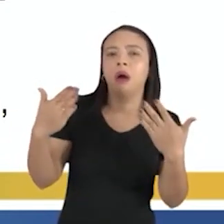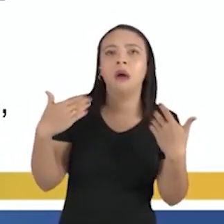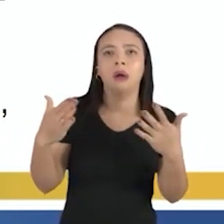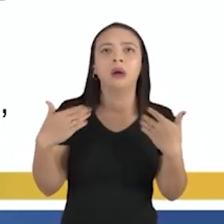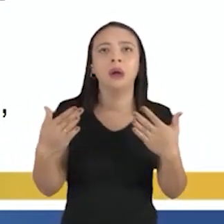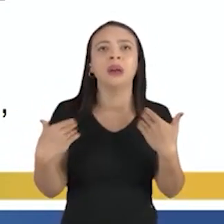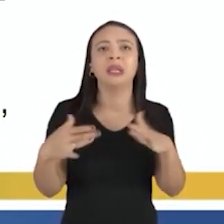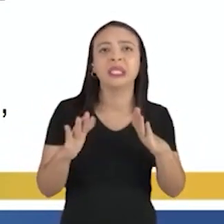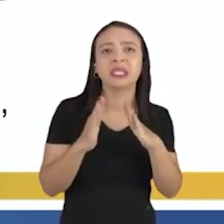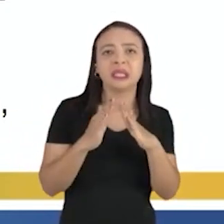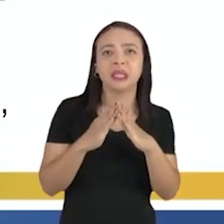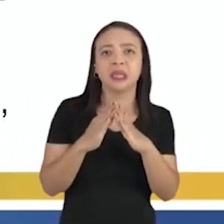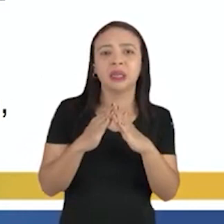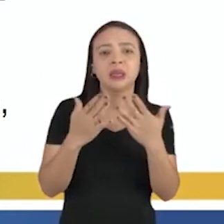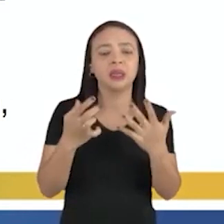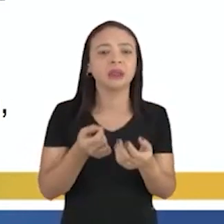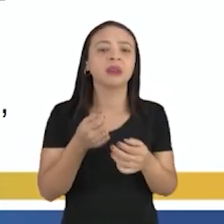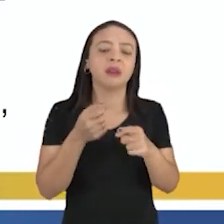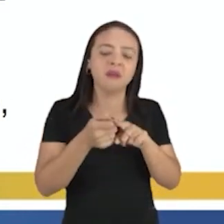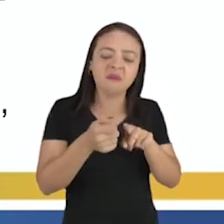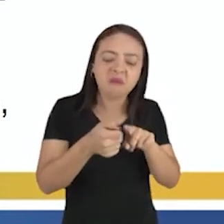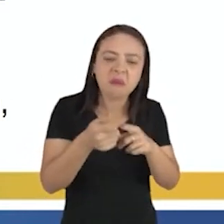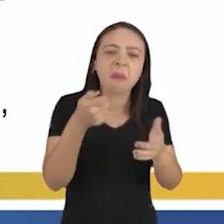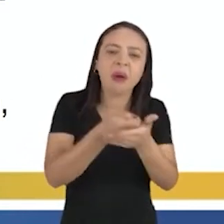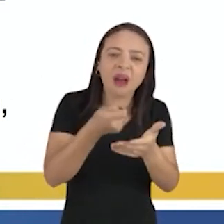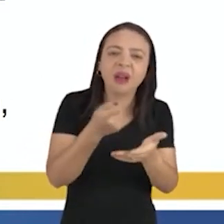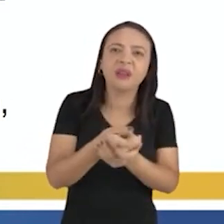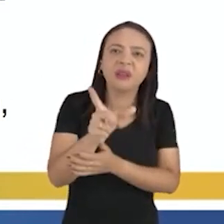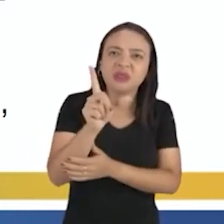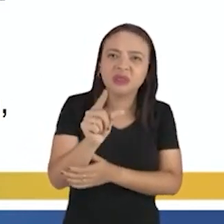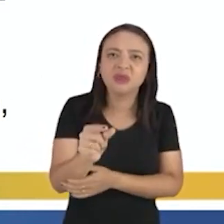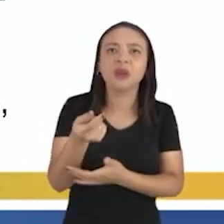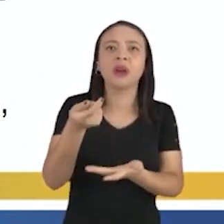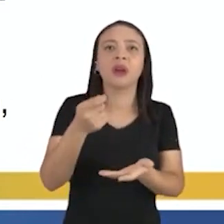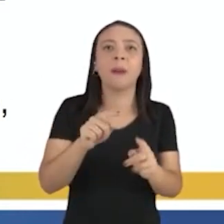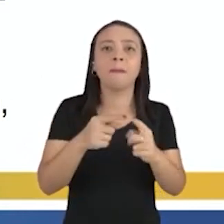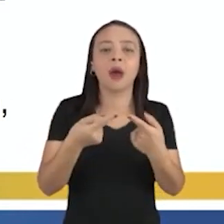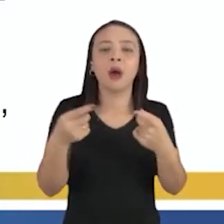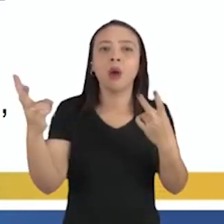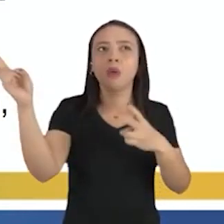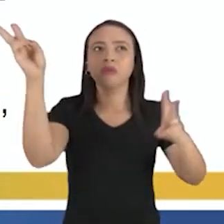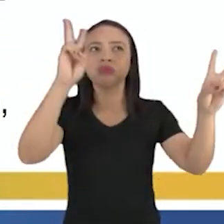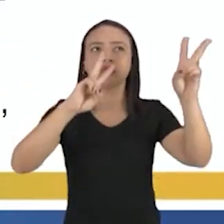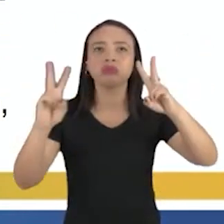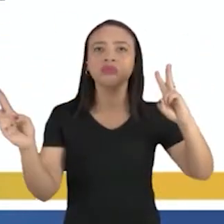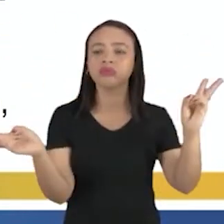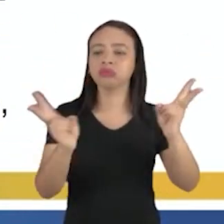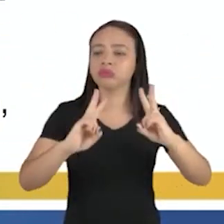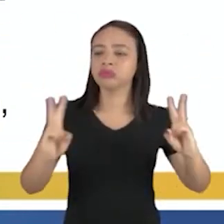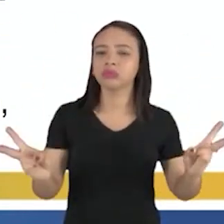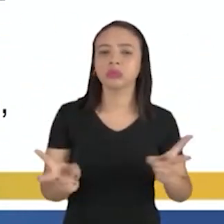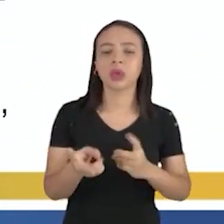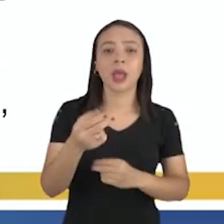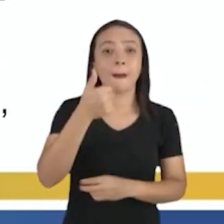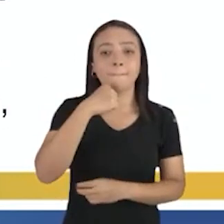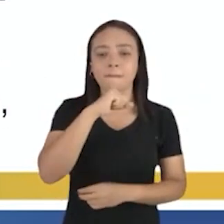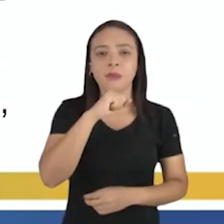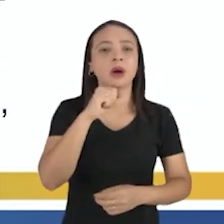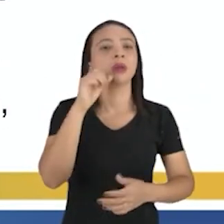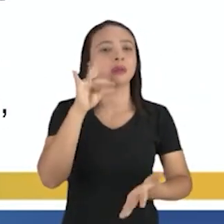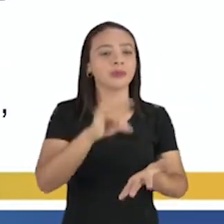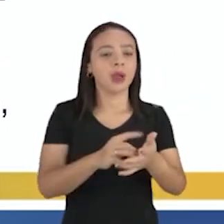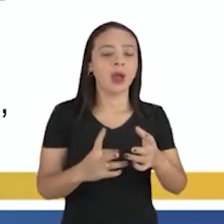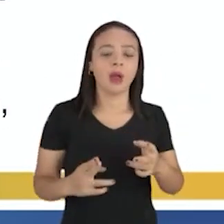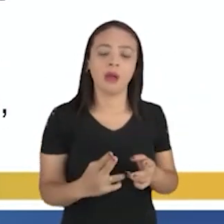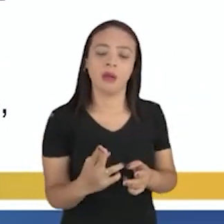que estavam aos poucos pagando. Mas o vento batendo nas cortinas, que ela mesma cortara, lembrava-lhe que,